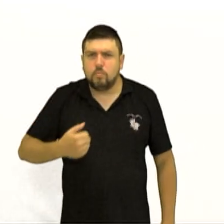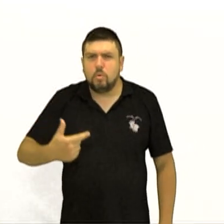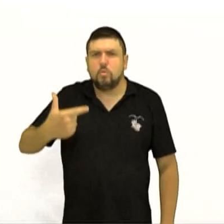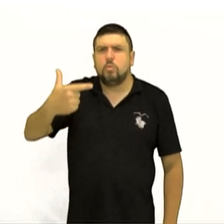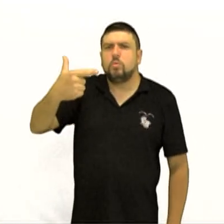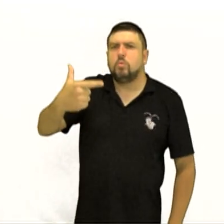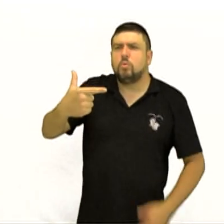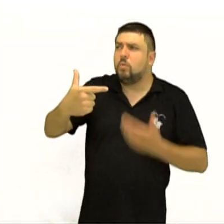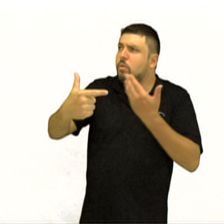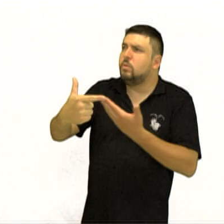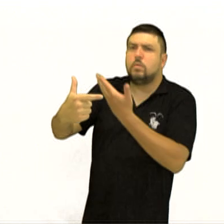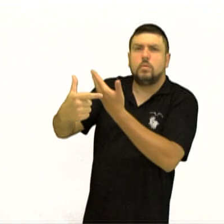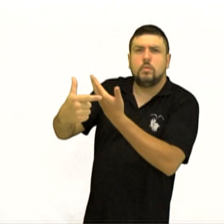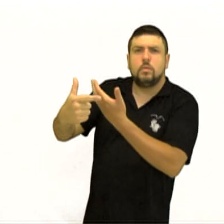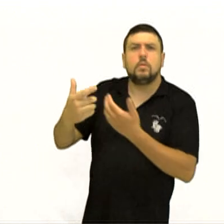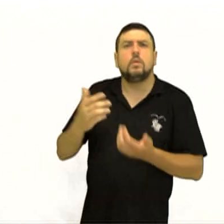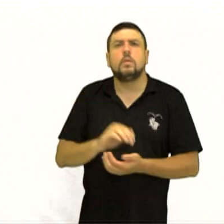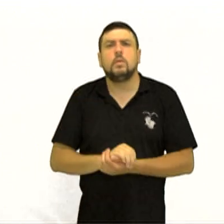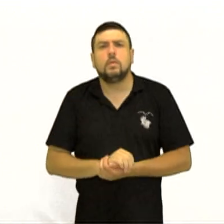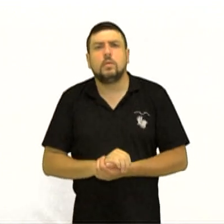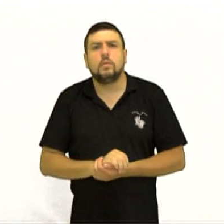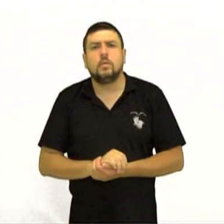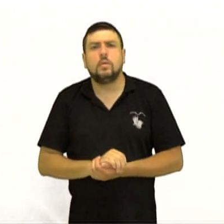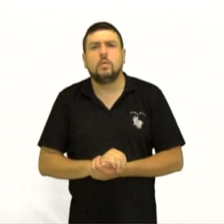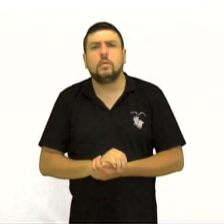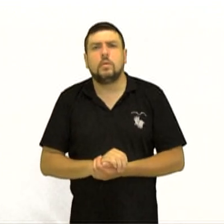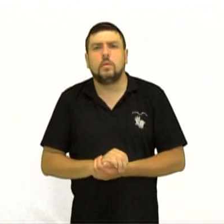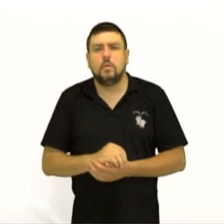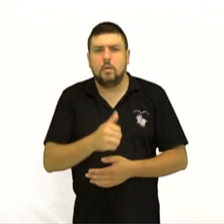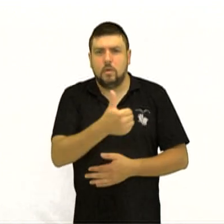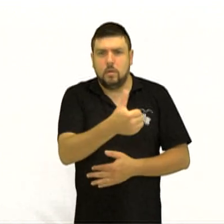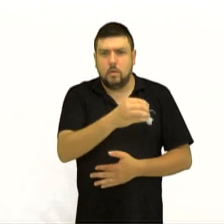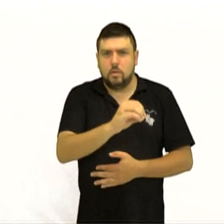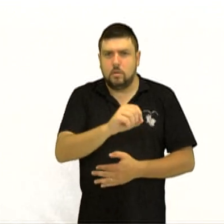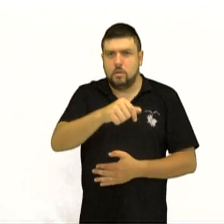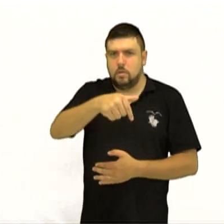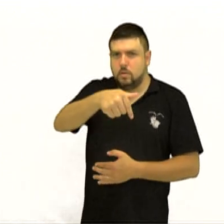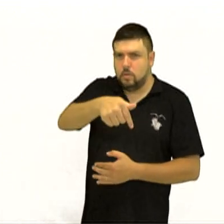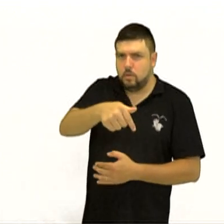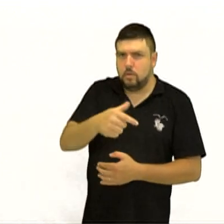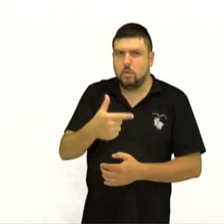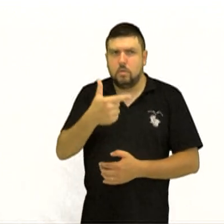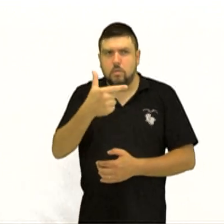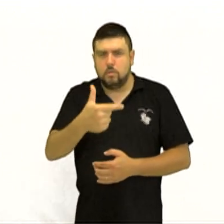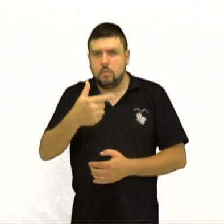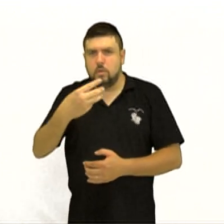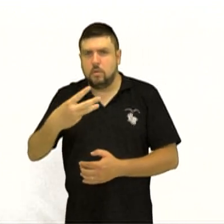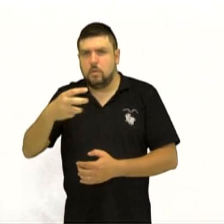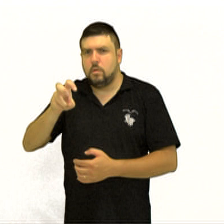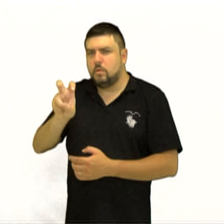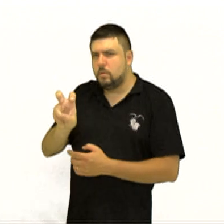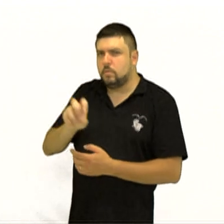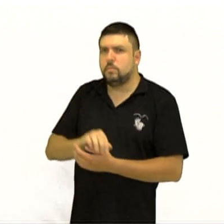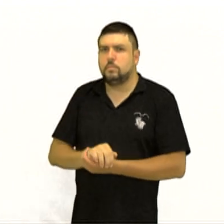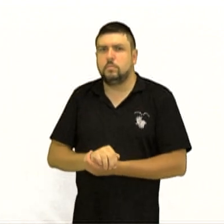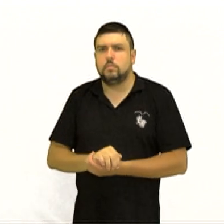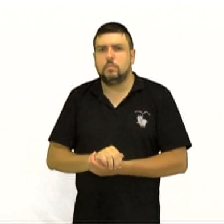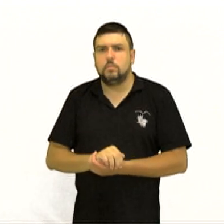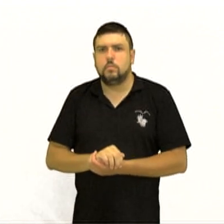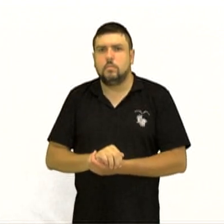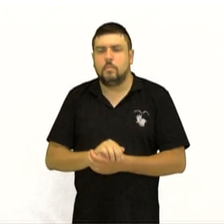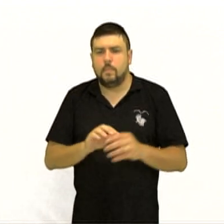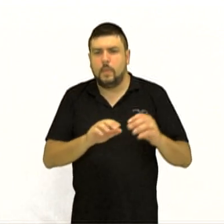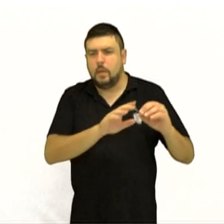107.235. A vírgula sempre é colocado por padrão, né? Na classe da